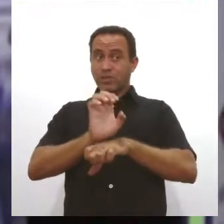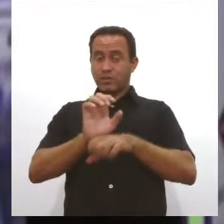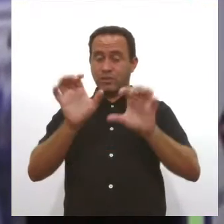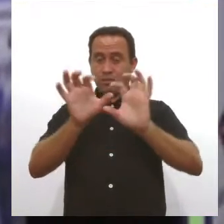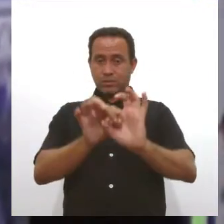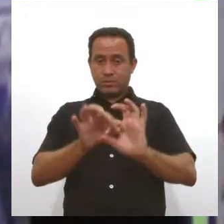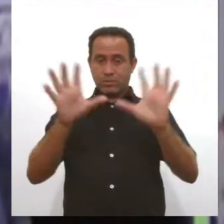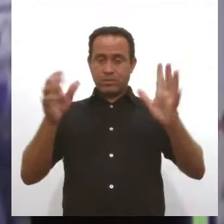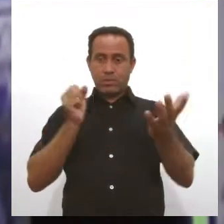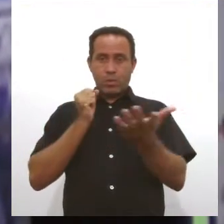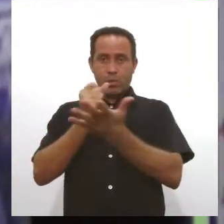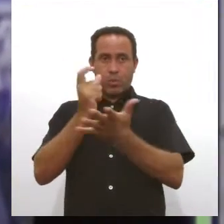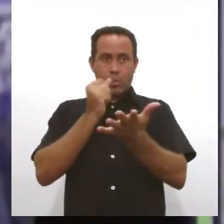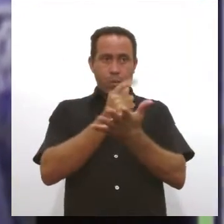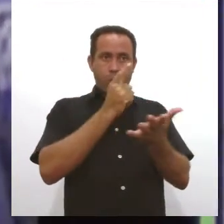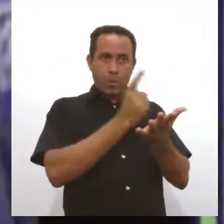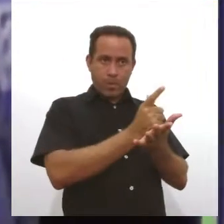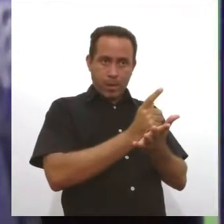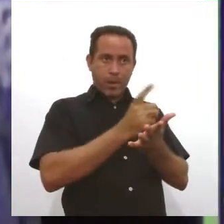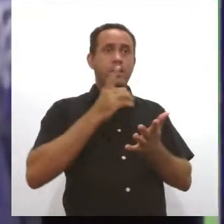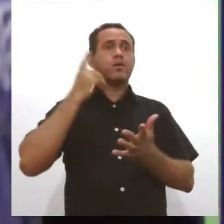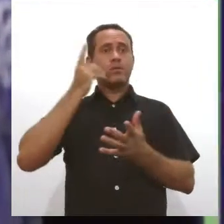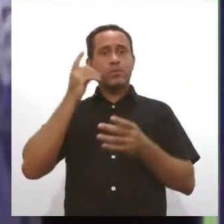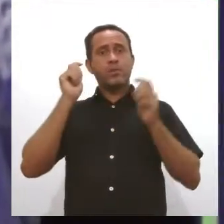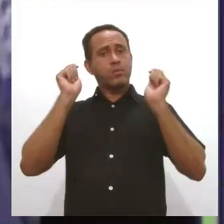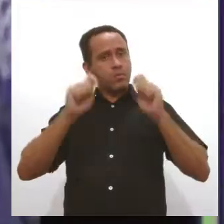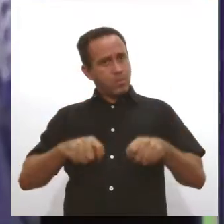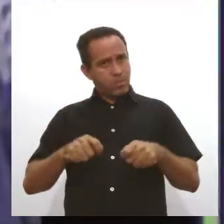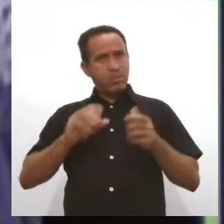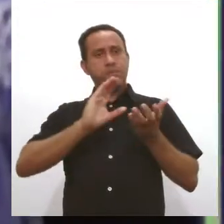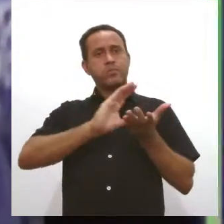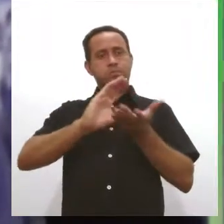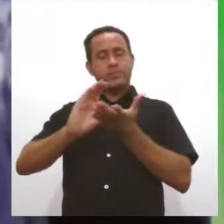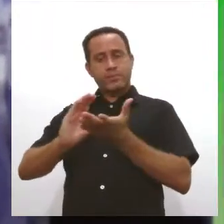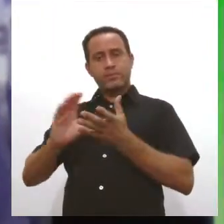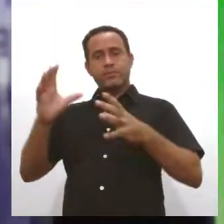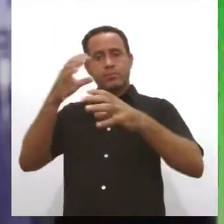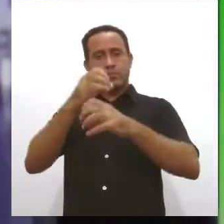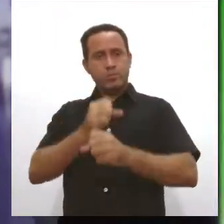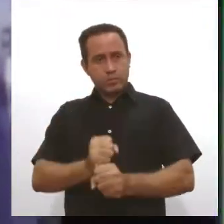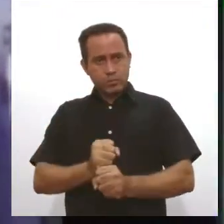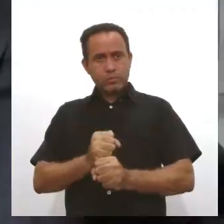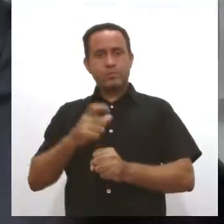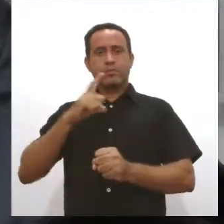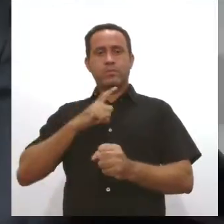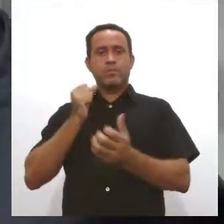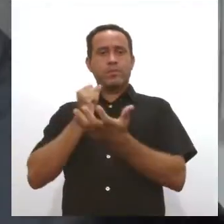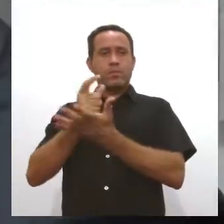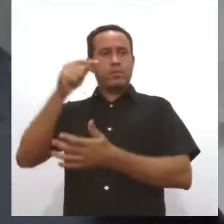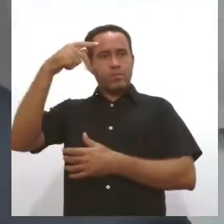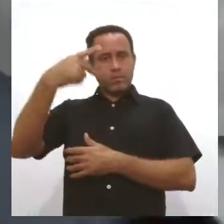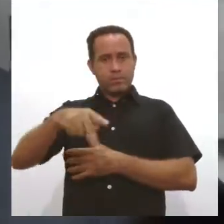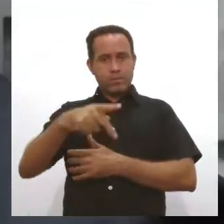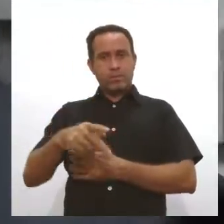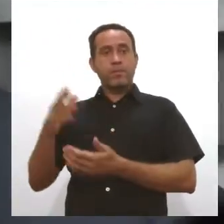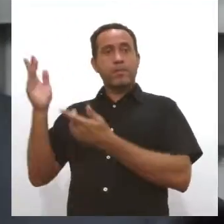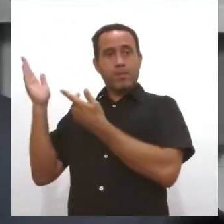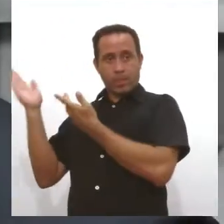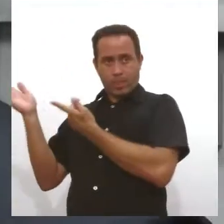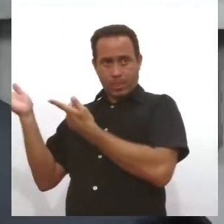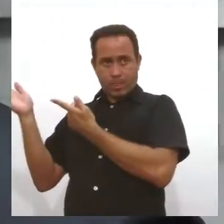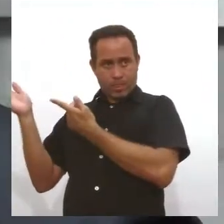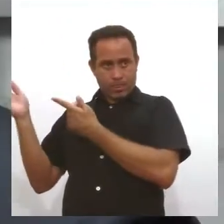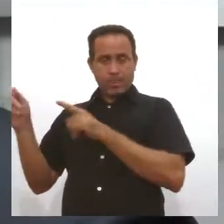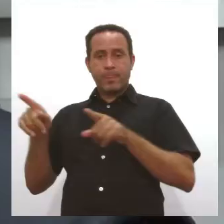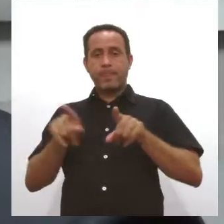autorizados a comprar vacinas, que os deputados possam alocar recursos para ajudar a adquirir as doses. O deputado Dr. Samuel, do